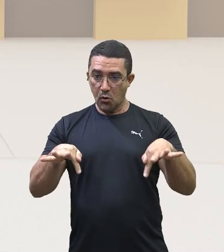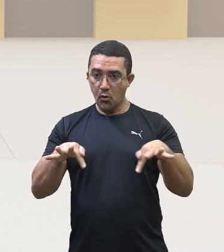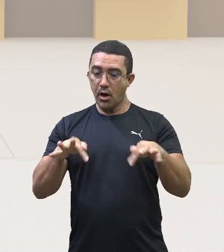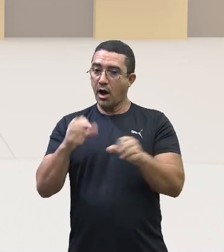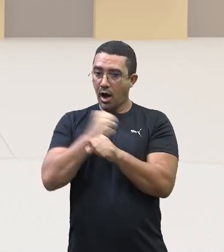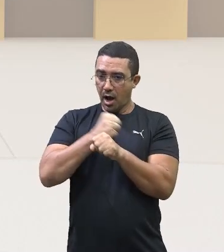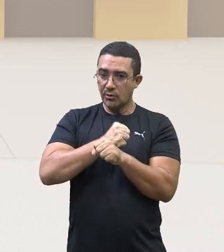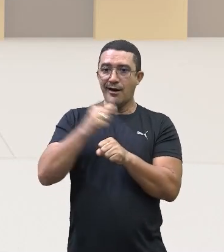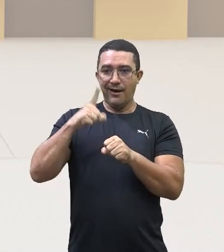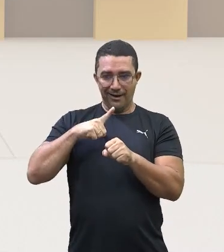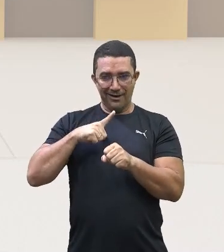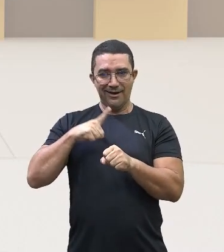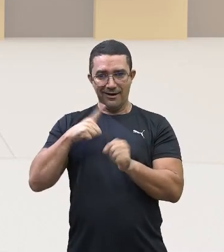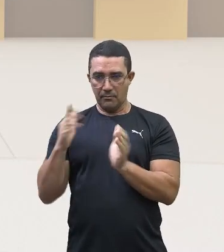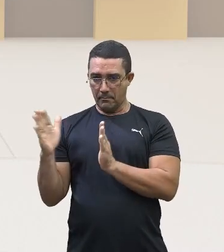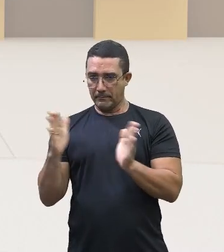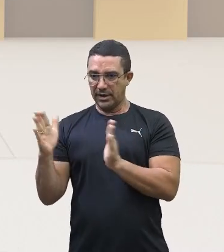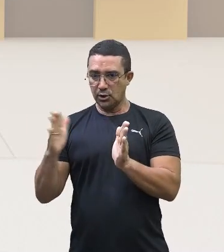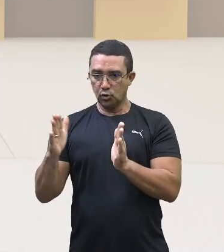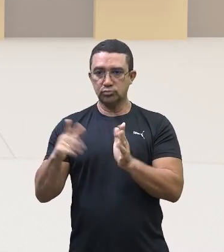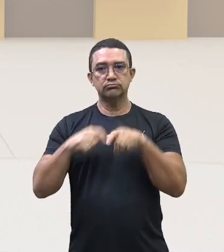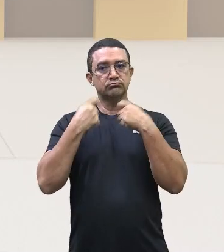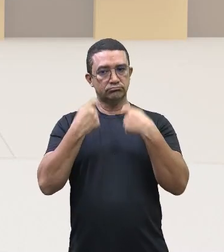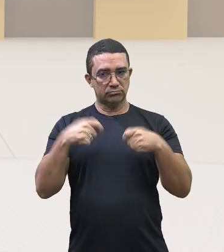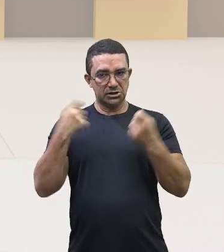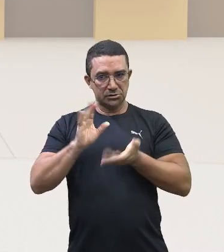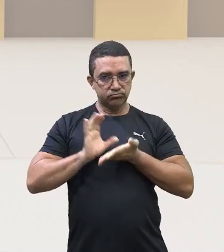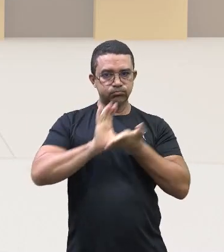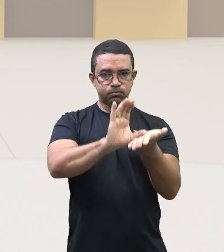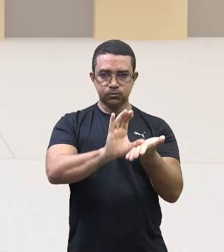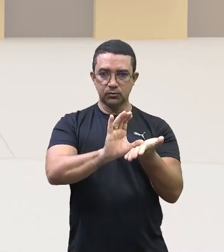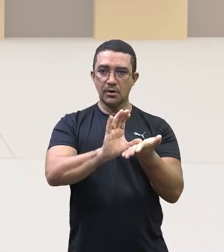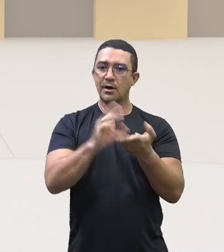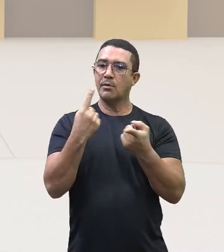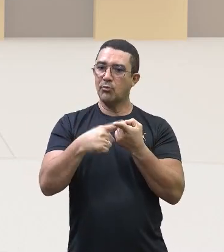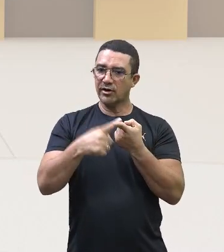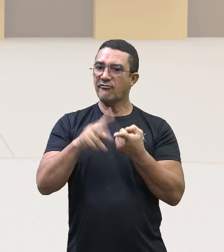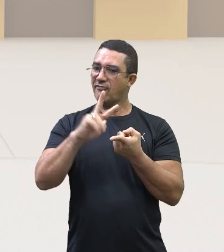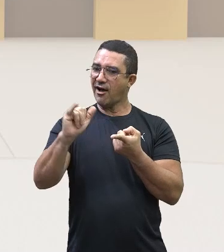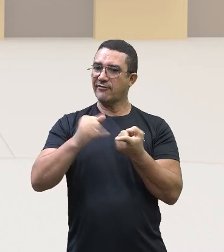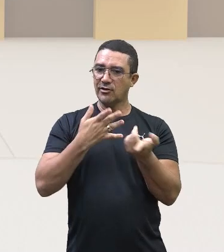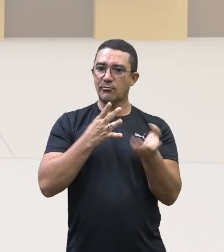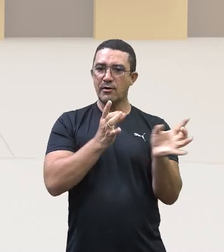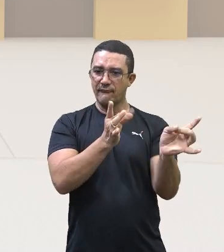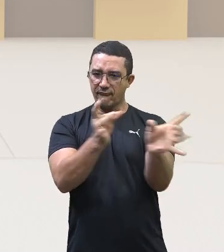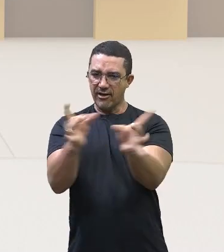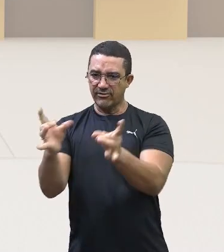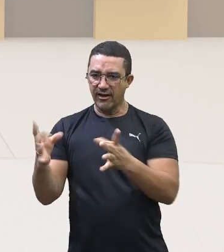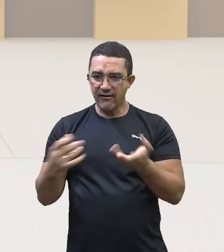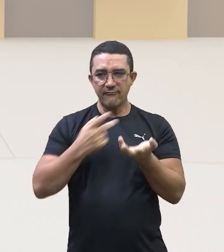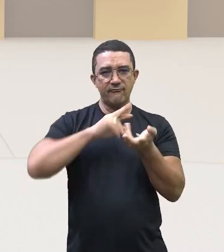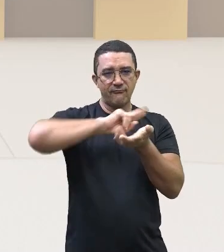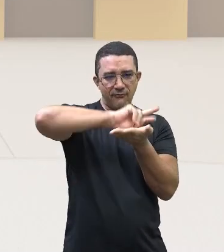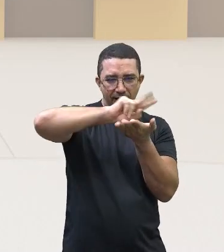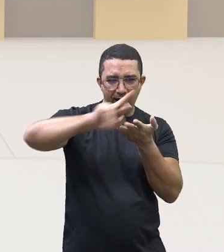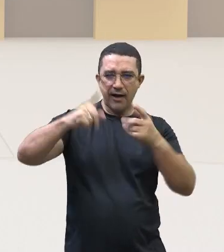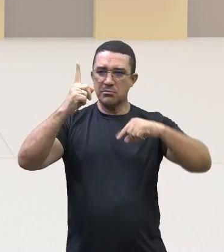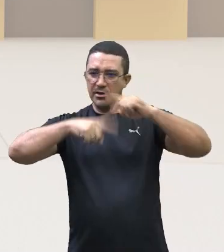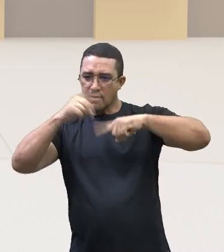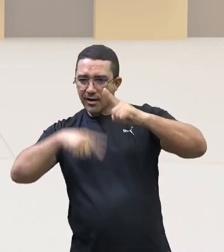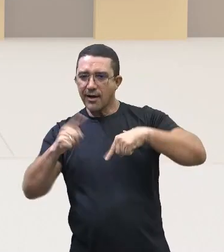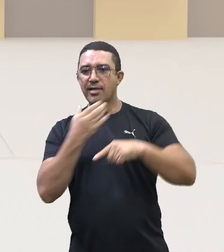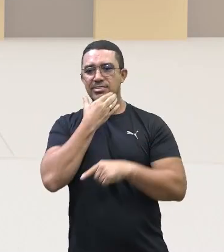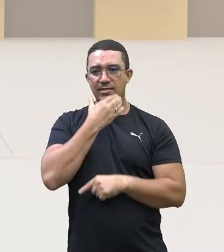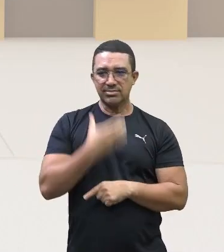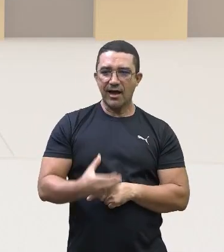né? Um período em que tem que haver muito investimento, porque vai ter muita saída ali de mercadoria, né? Final de ano, Natal,